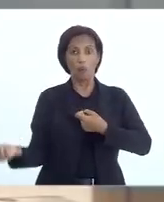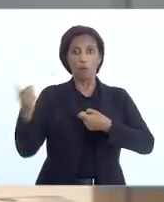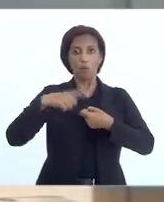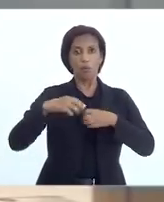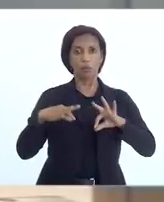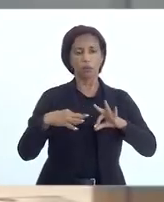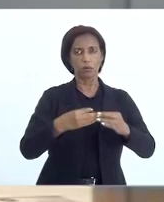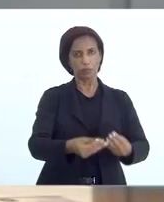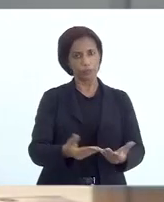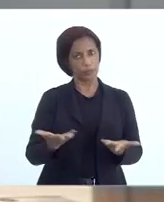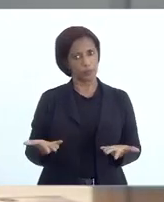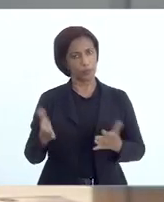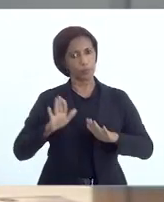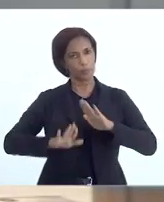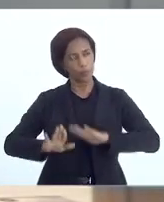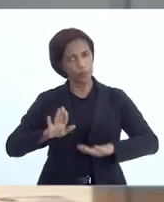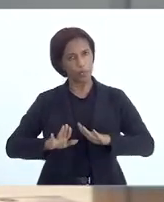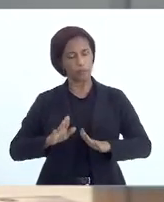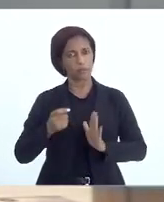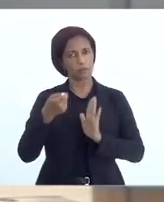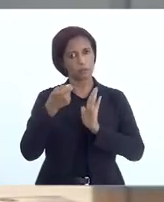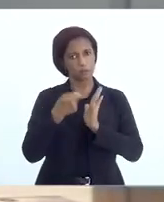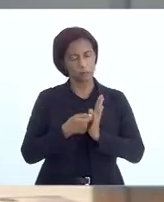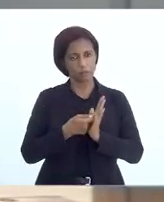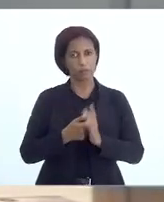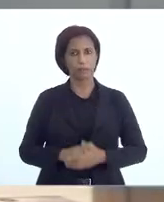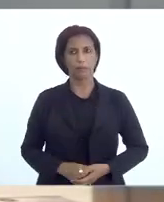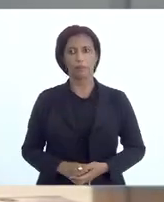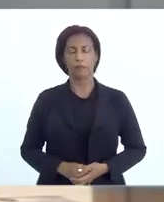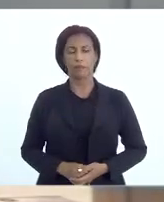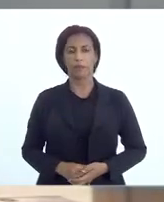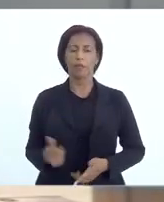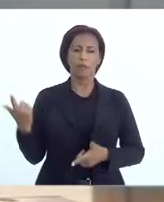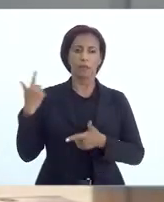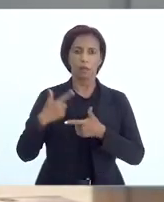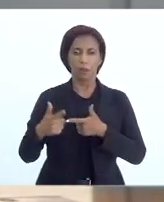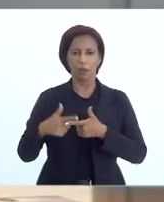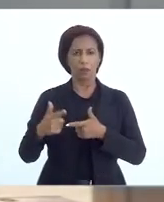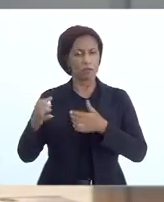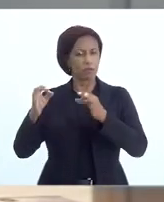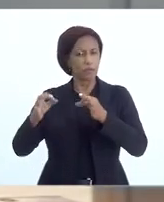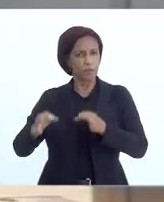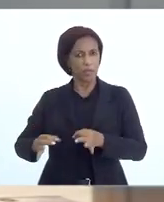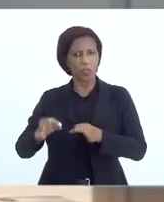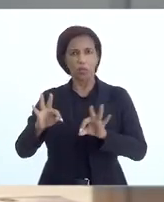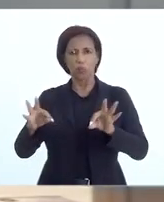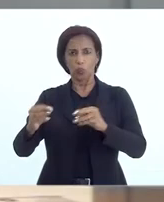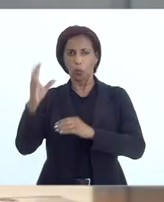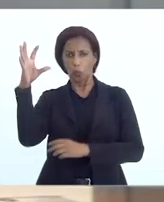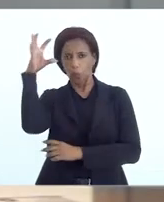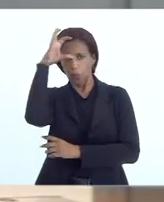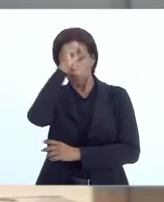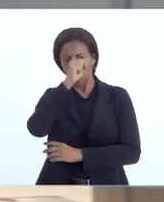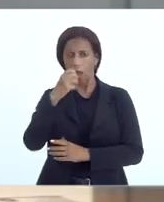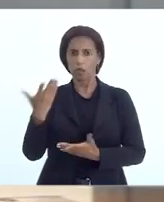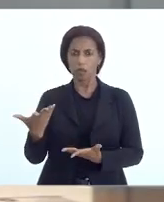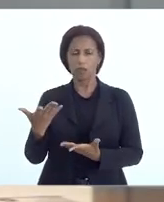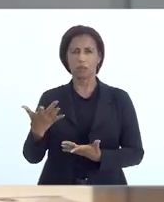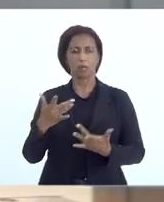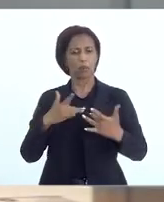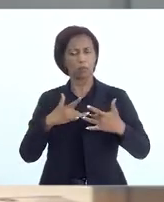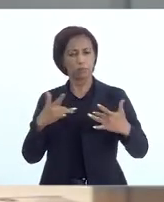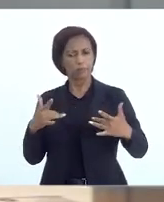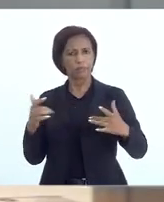mundo então hoje tem que fazer coisa com muita muito Rigor o problema tá claro todos os que entendem e compreendem são solidaris